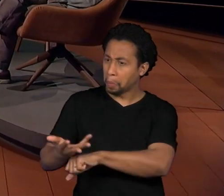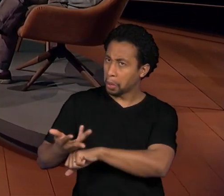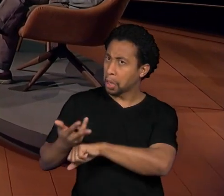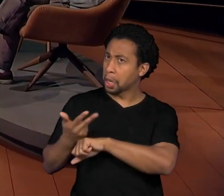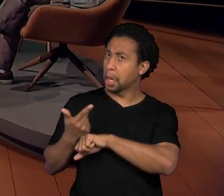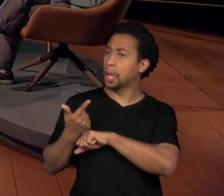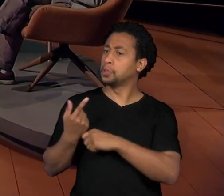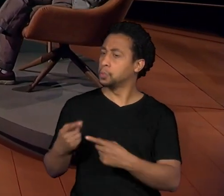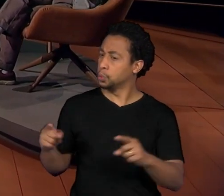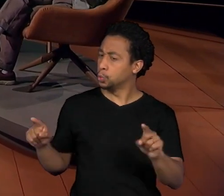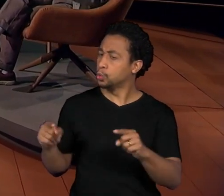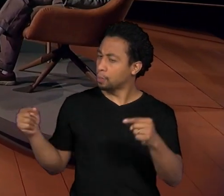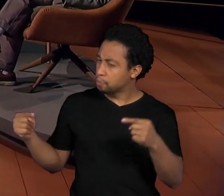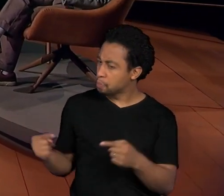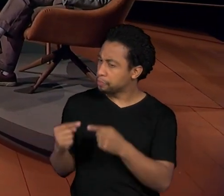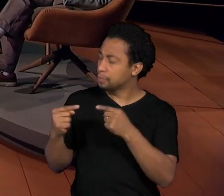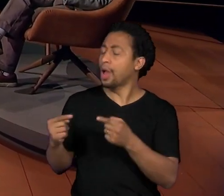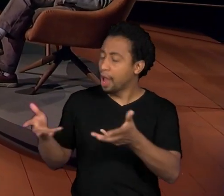estudássemos né